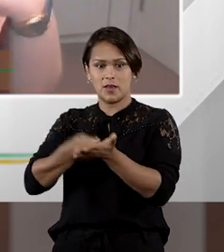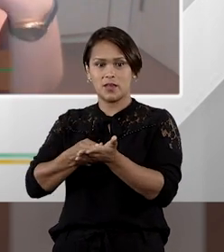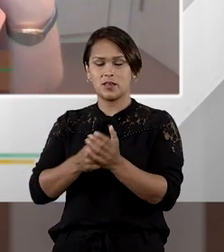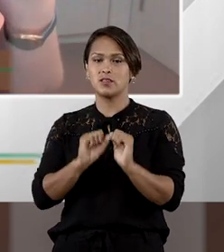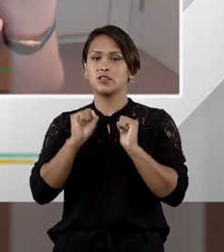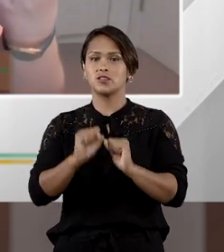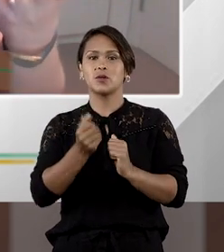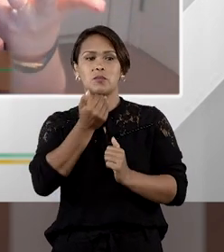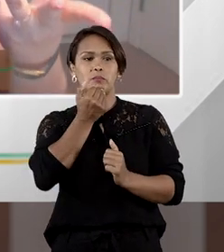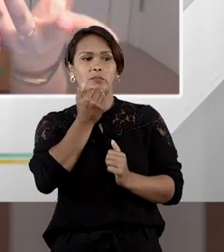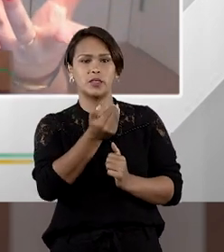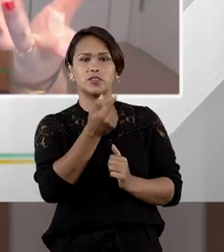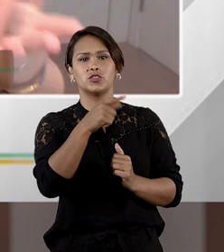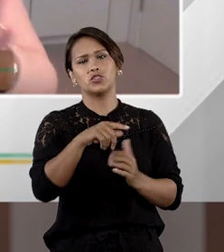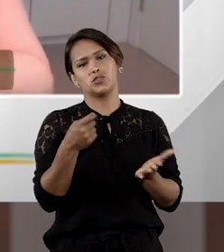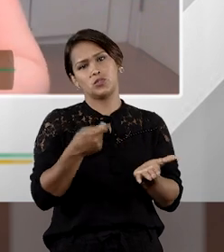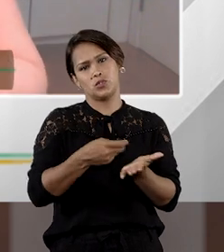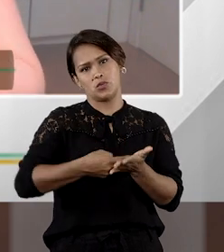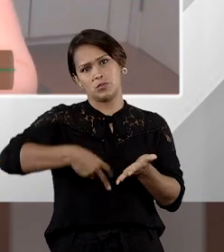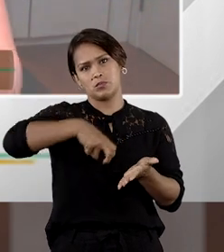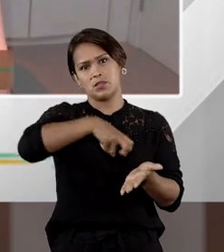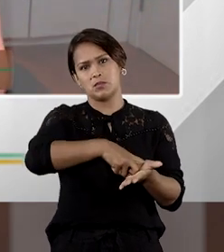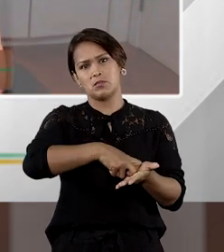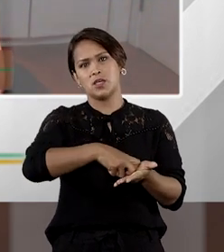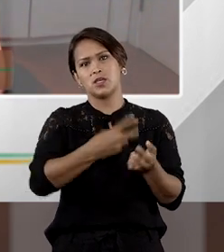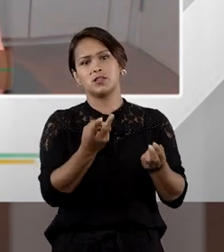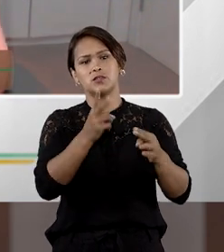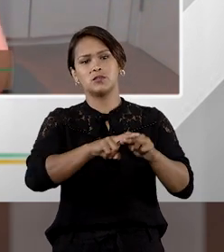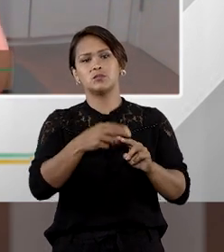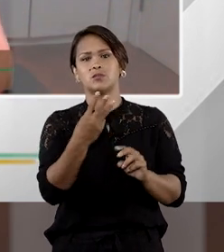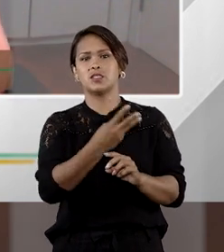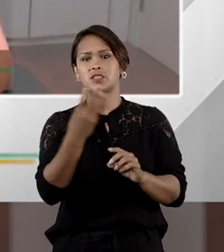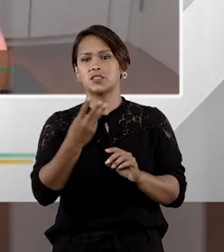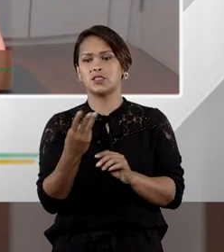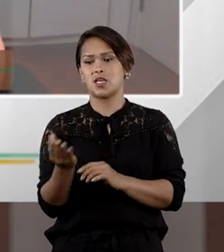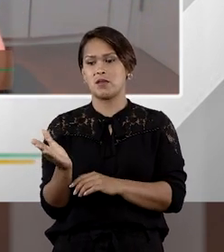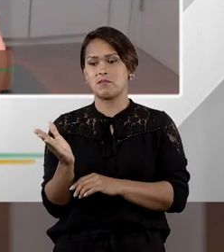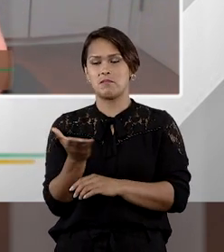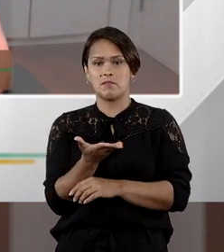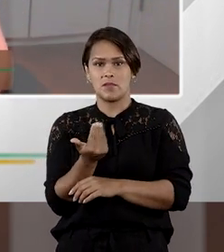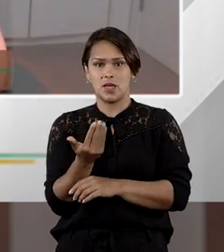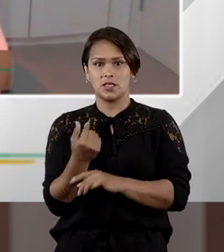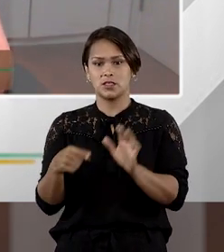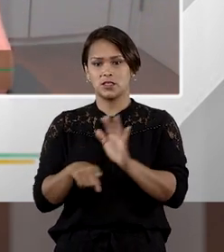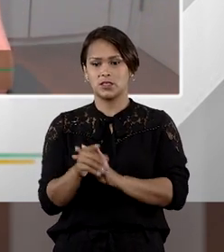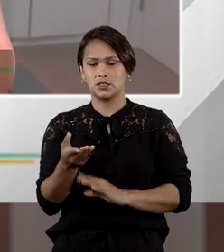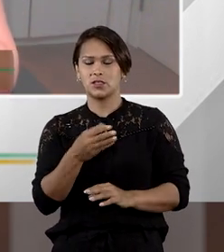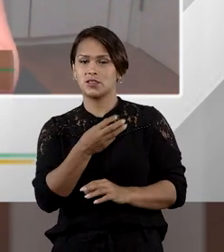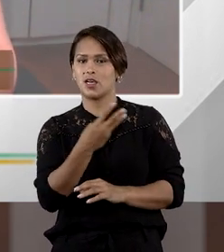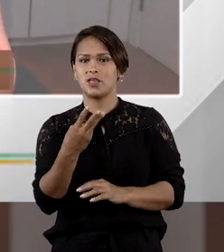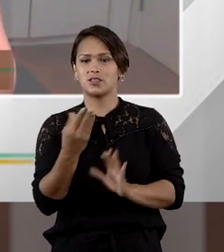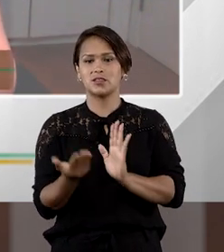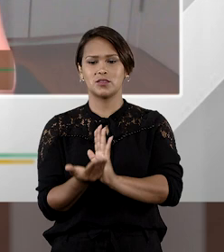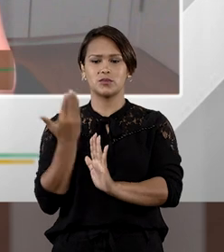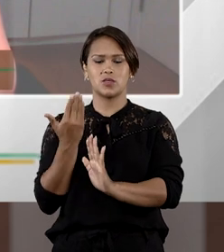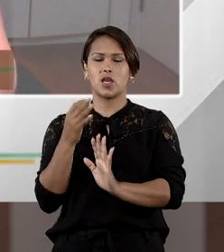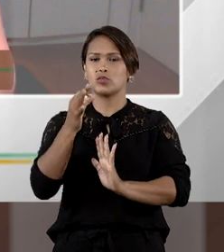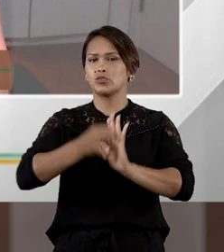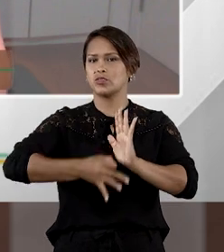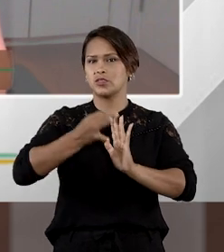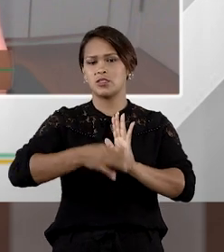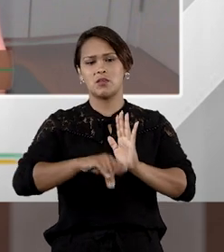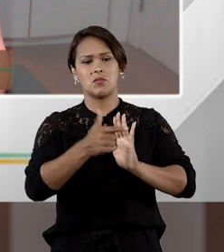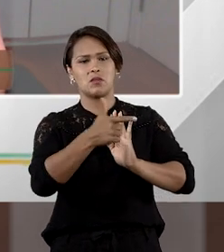se pode pedir o cumprimento de sentença ou pena de prisão para as três mais recentes, as três anteriores ao